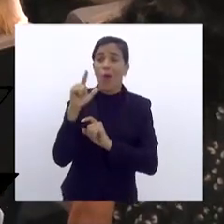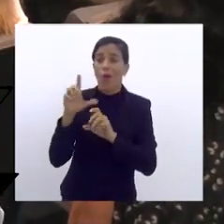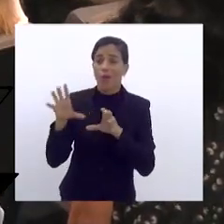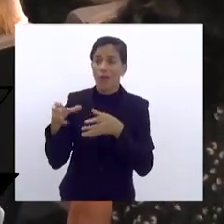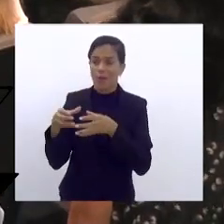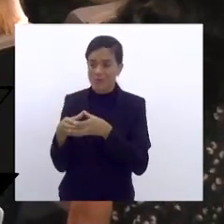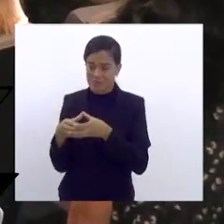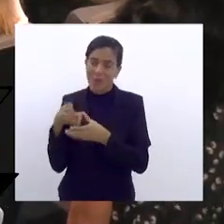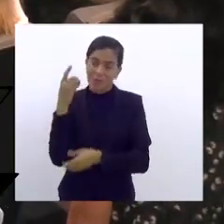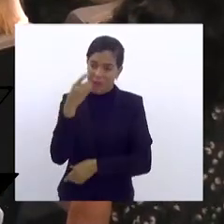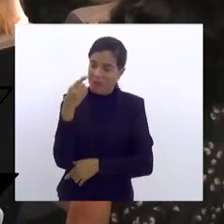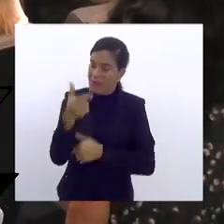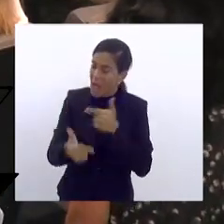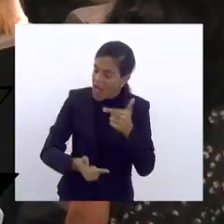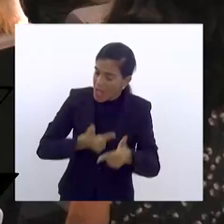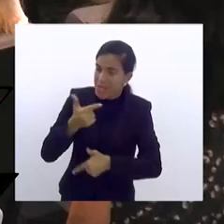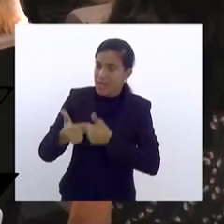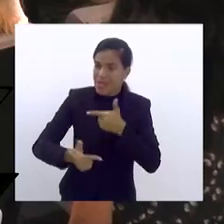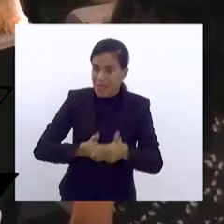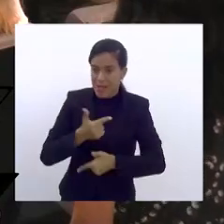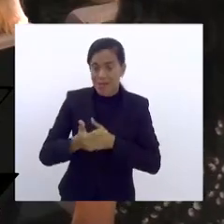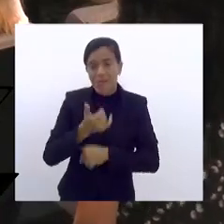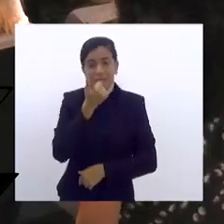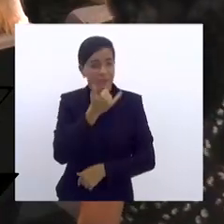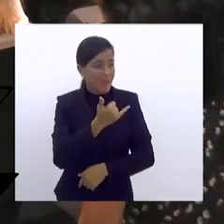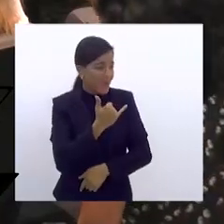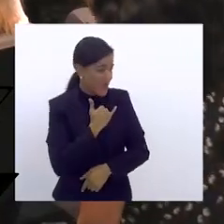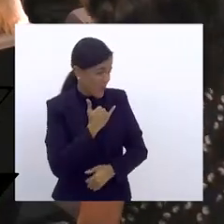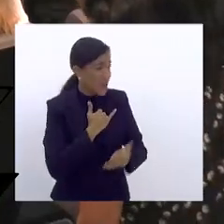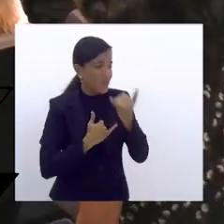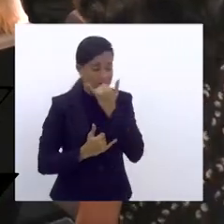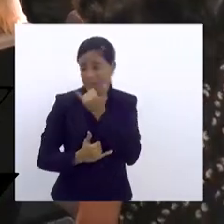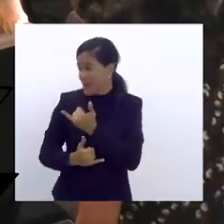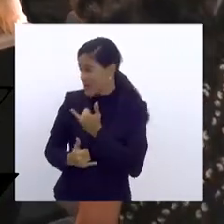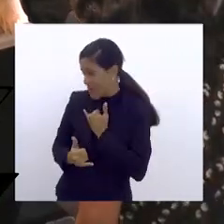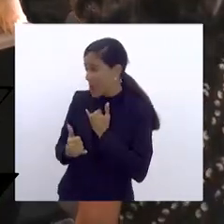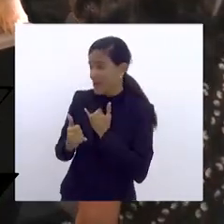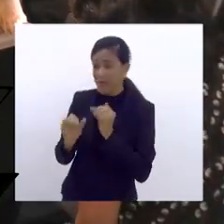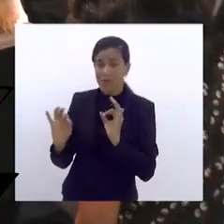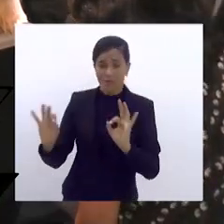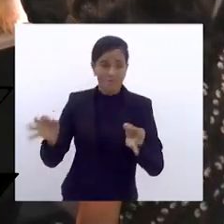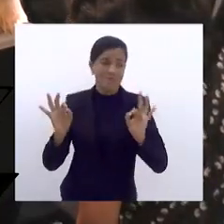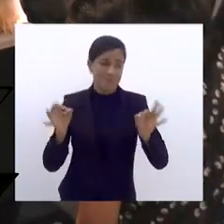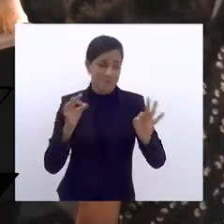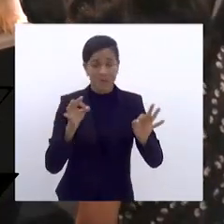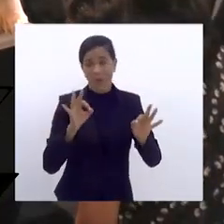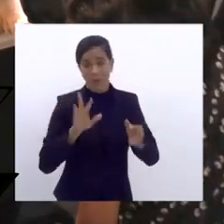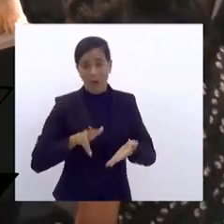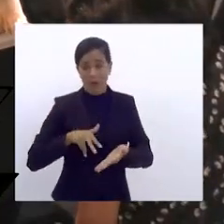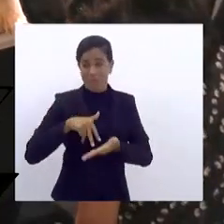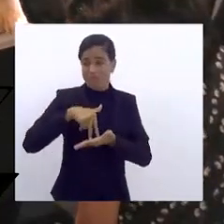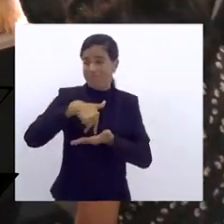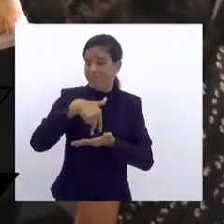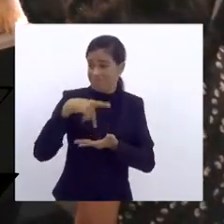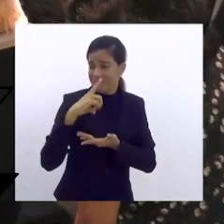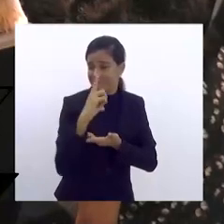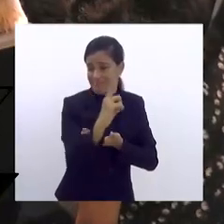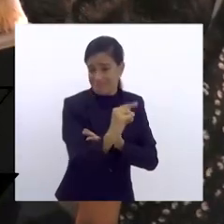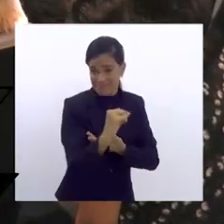deputado trabalha trabalha me perdoe me desculpa me retirar fique à vontade